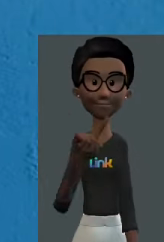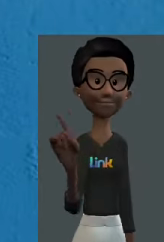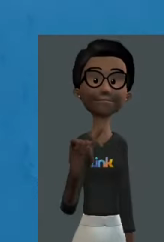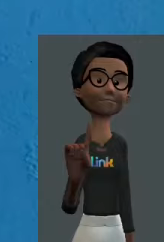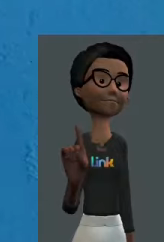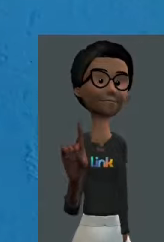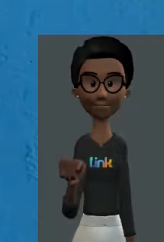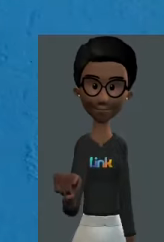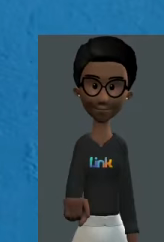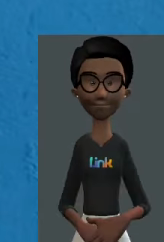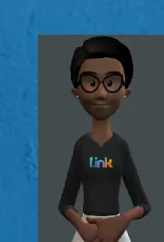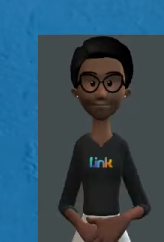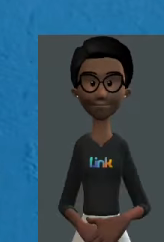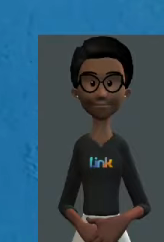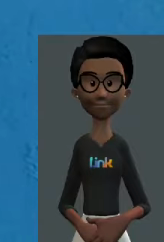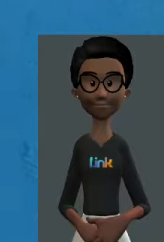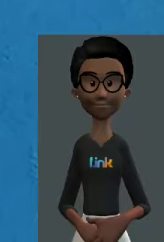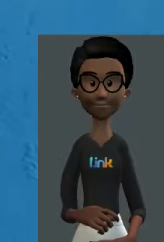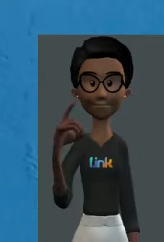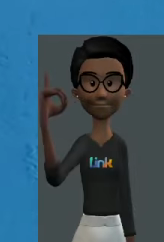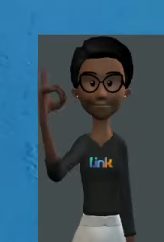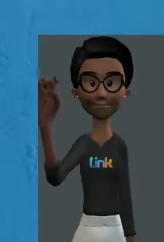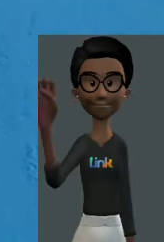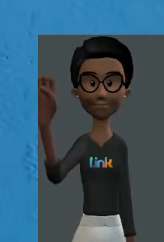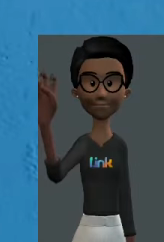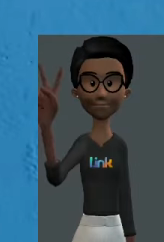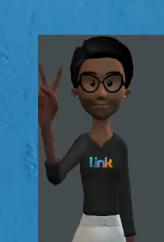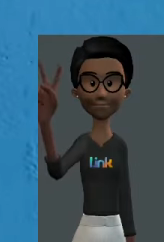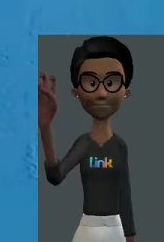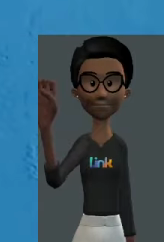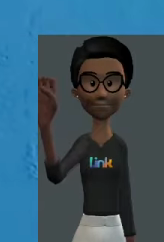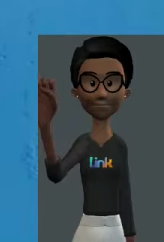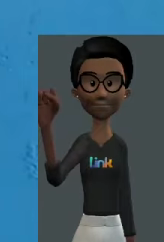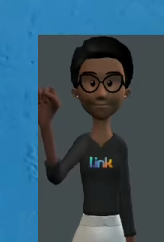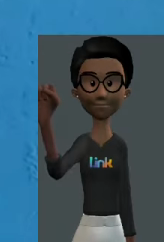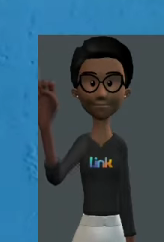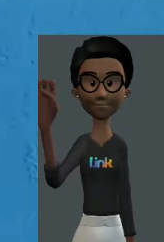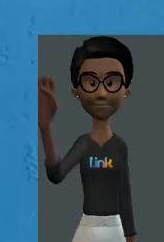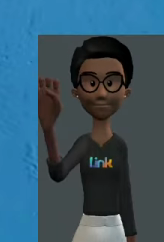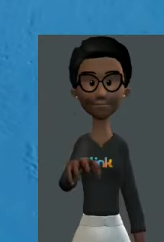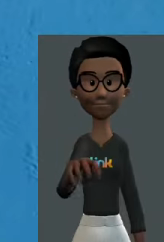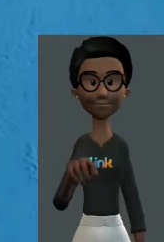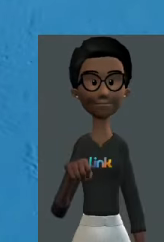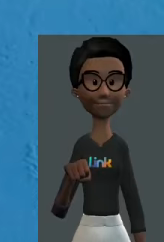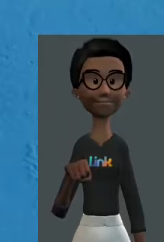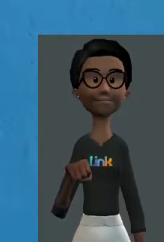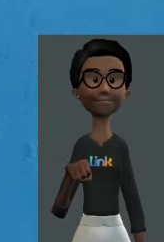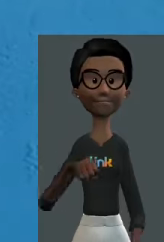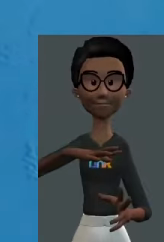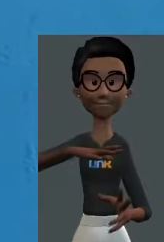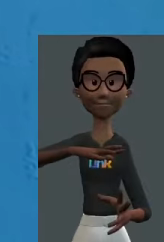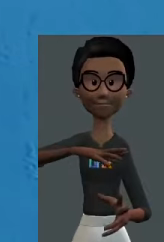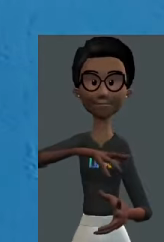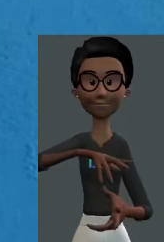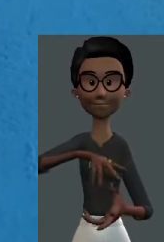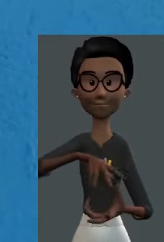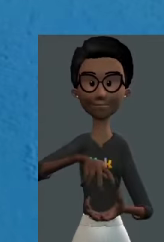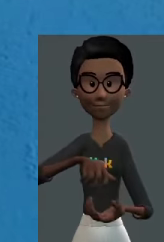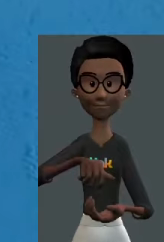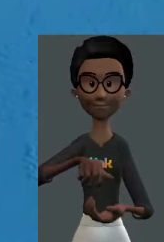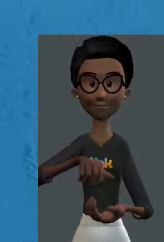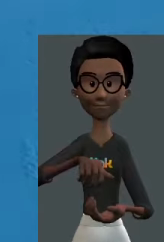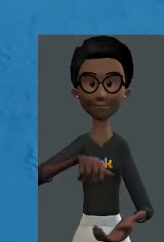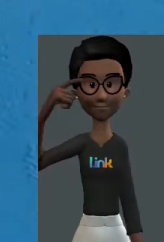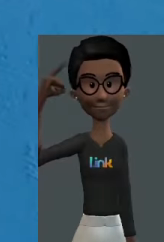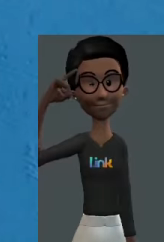É no 7º livro dessa obra que aparece o mito da caverna, que logo que você ouve, associa a Platão.